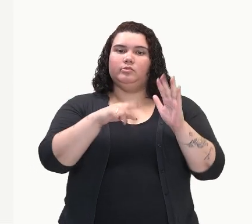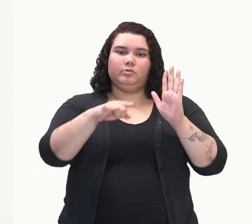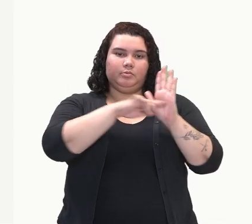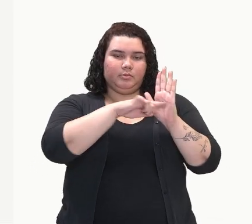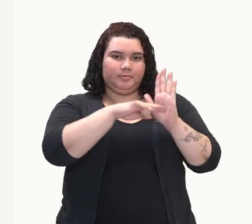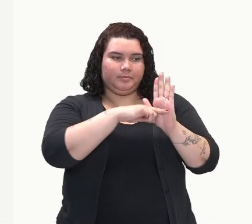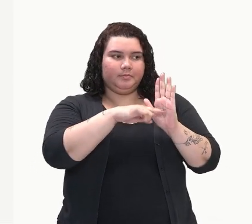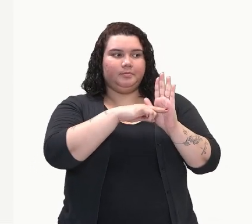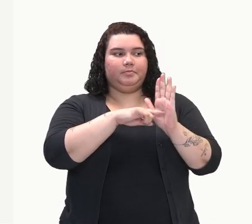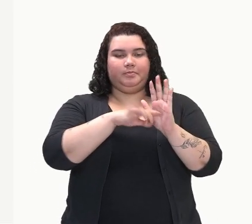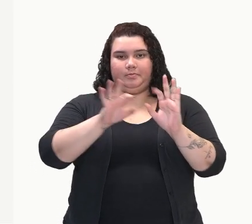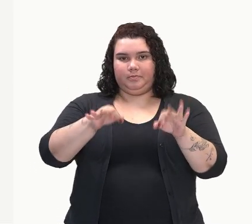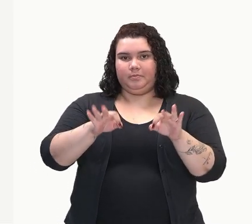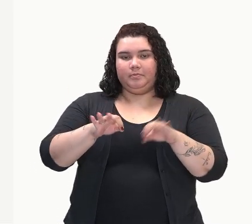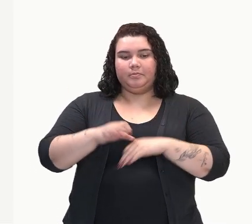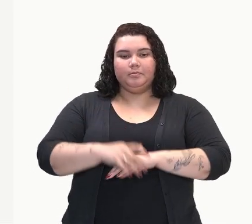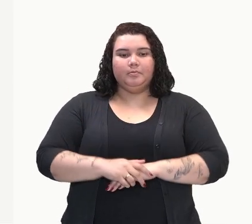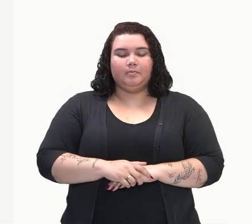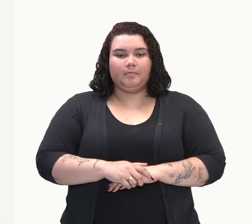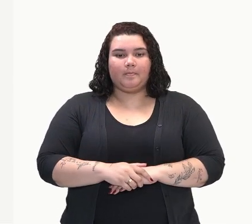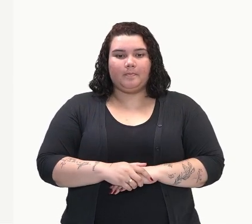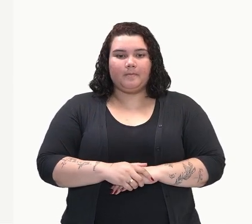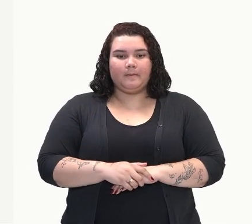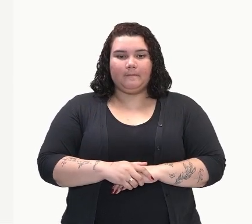eu subtraio uma força da outra.